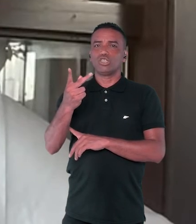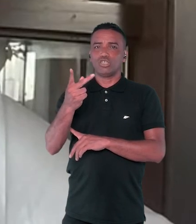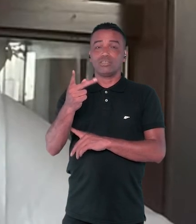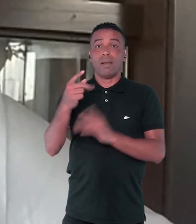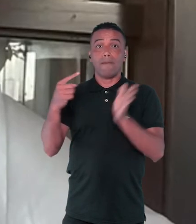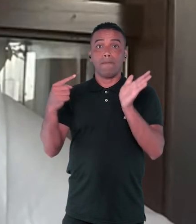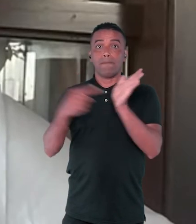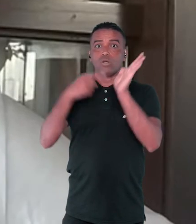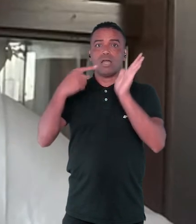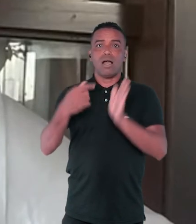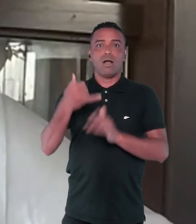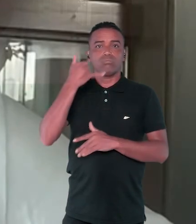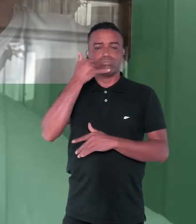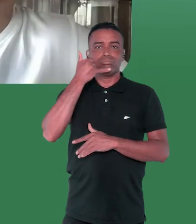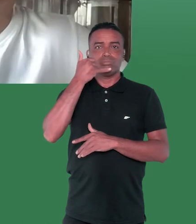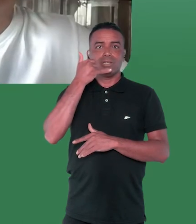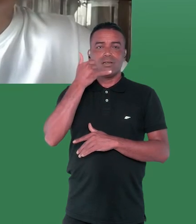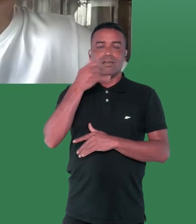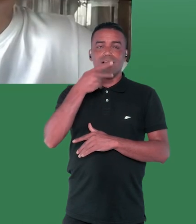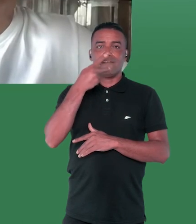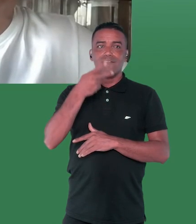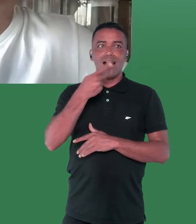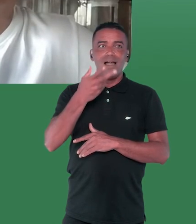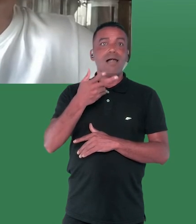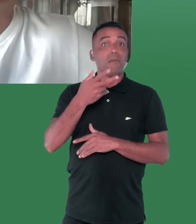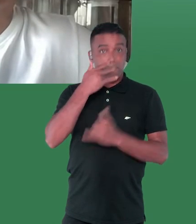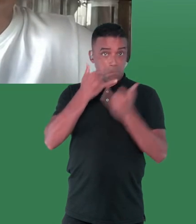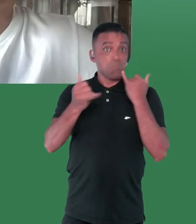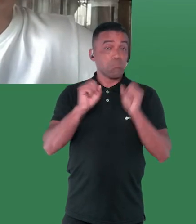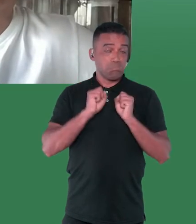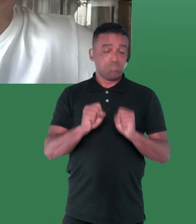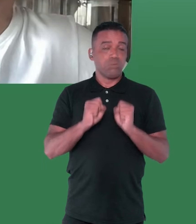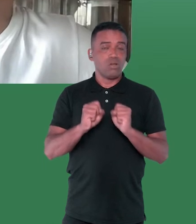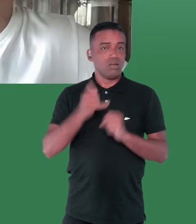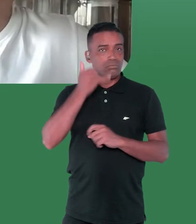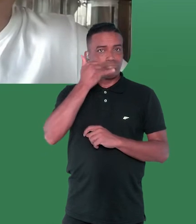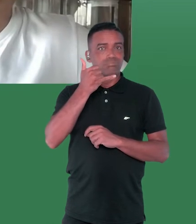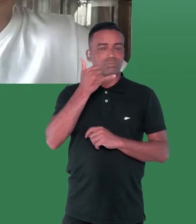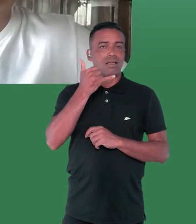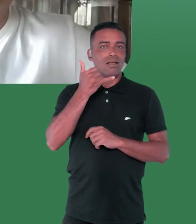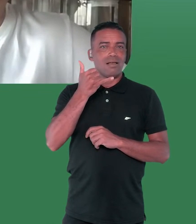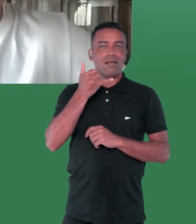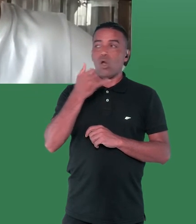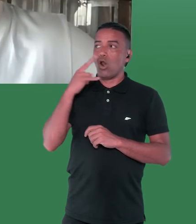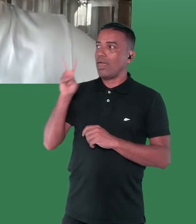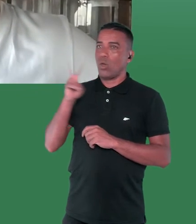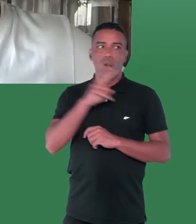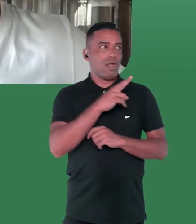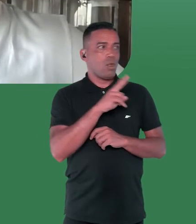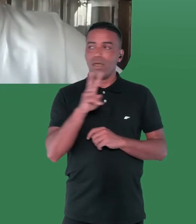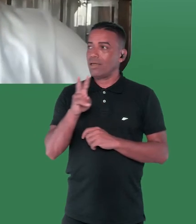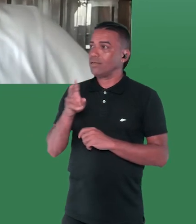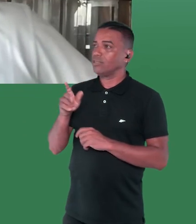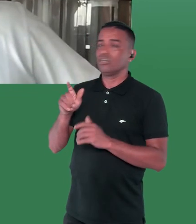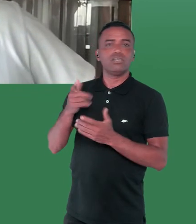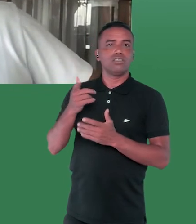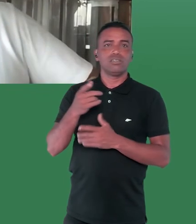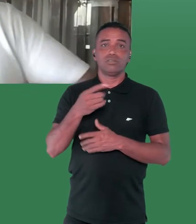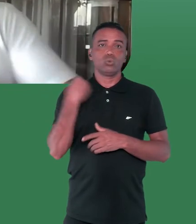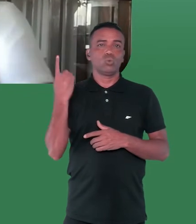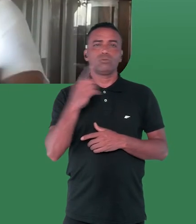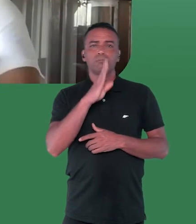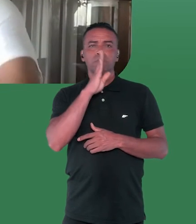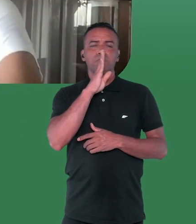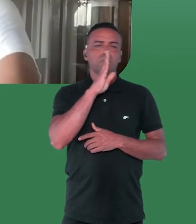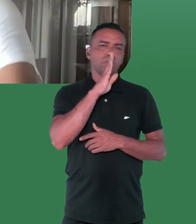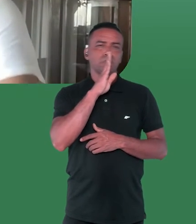Não sei o que, eu apertei o botão, ele veio na minha mão e falou assim: ó, não. Eu falei assim: pode ser mesmo. Botei lá, voltei um lado, olhei para um lado, para o outro, os jornalistas, tudo